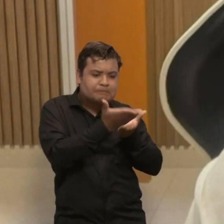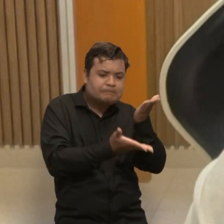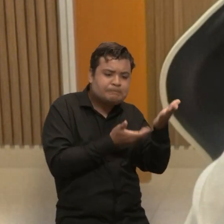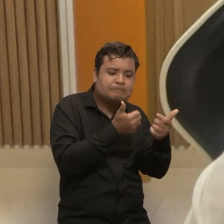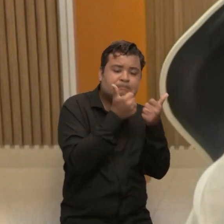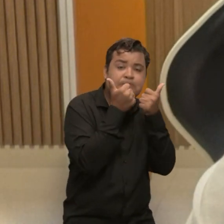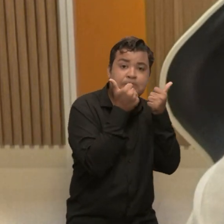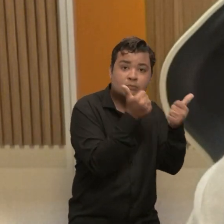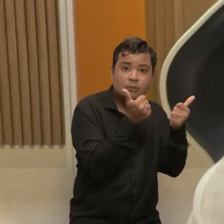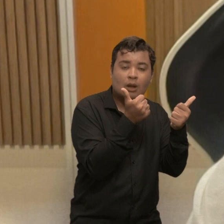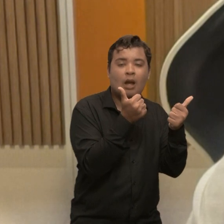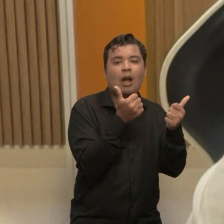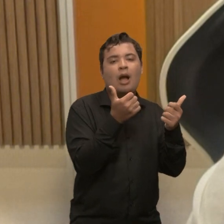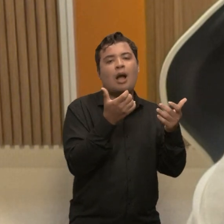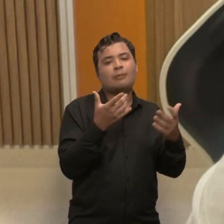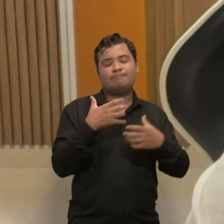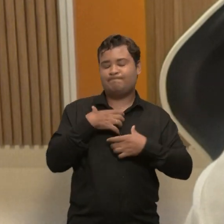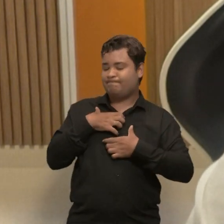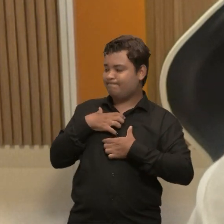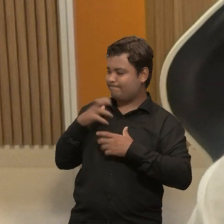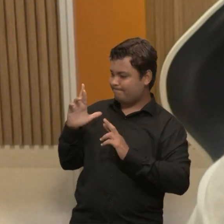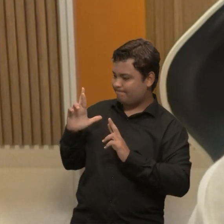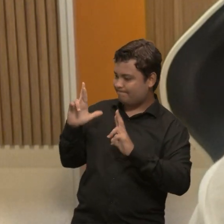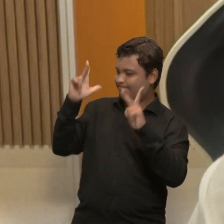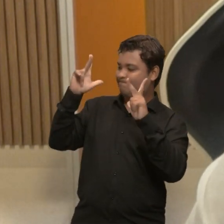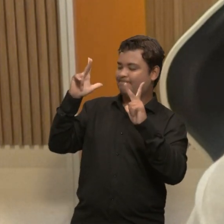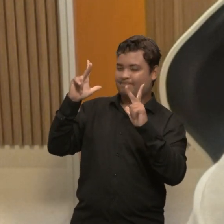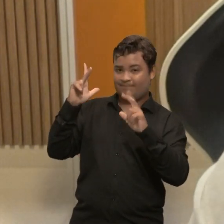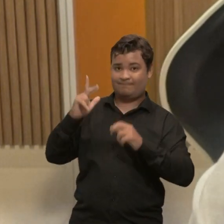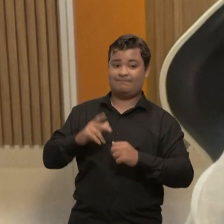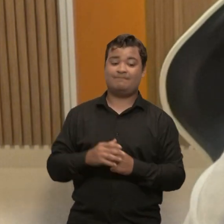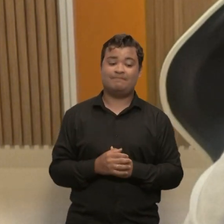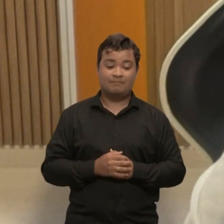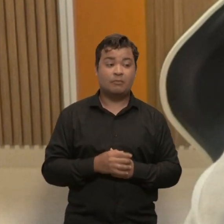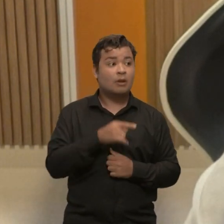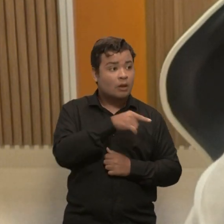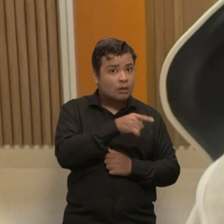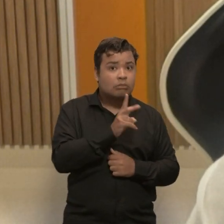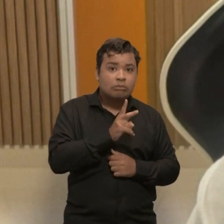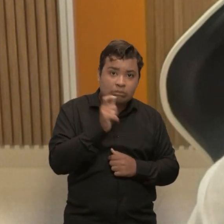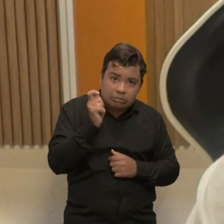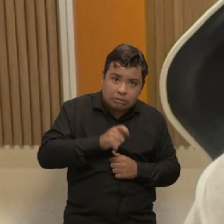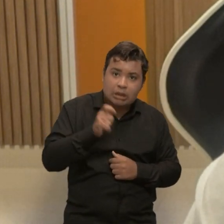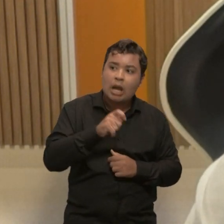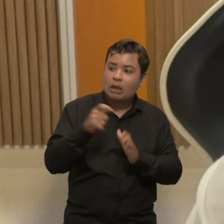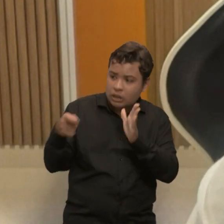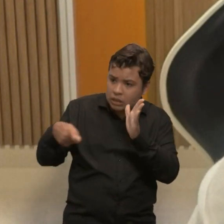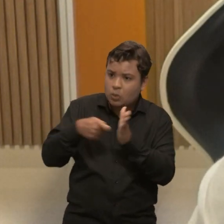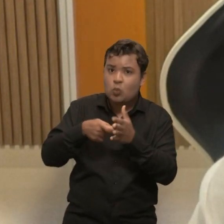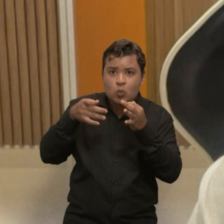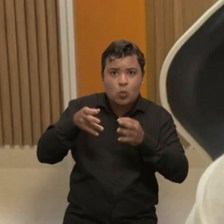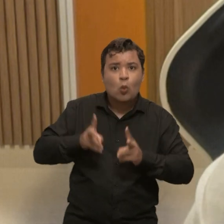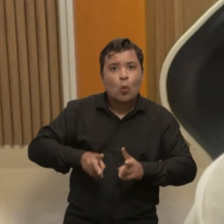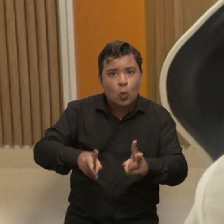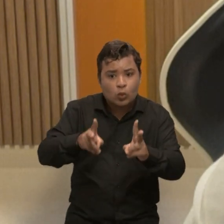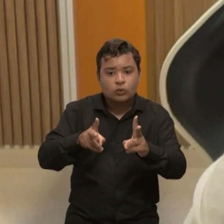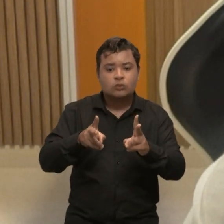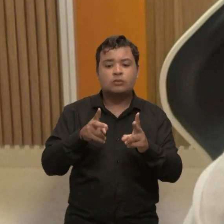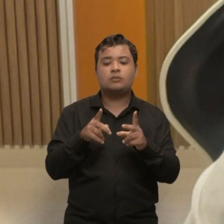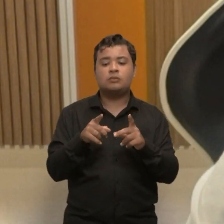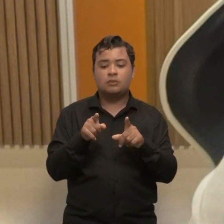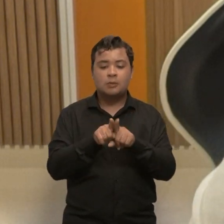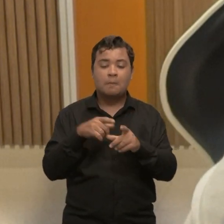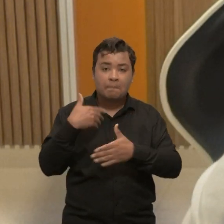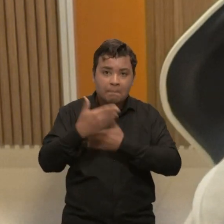acolhimento diferente para ela naquele momento, para que ela possa prosseguir com essa denúncia e aí ter a finalização